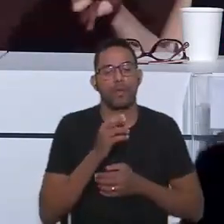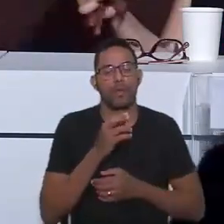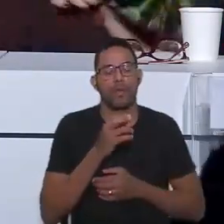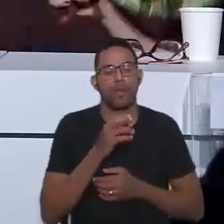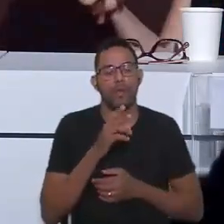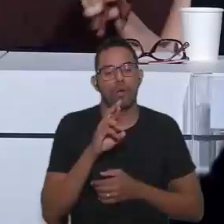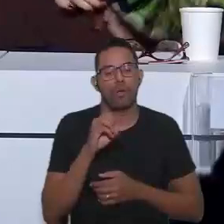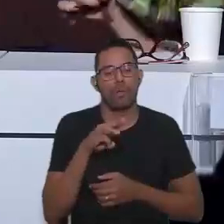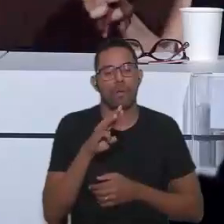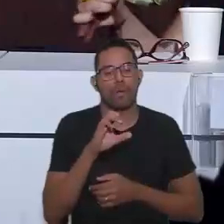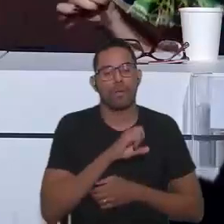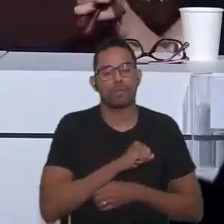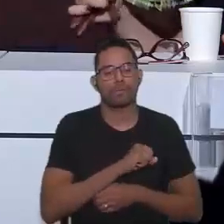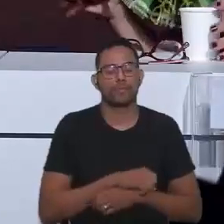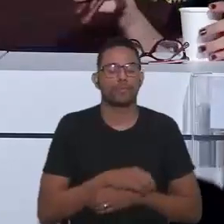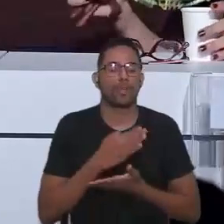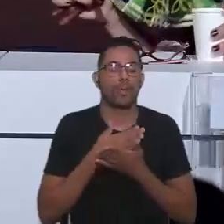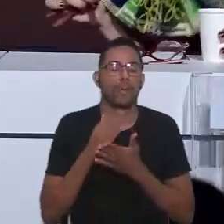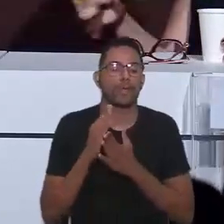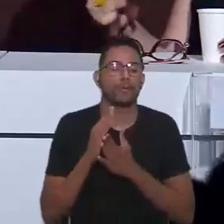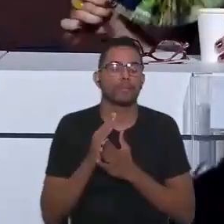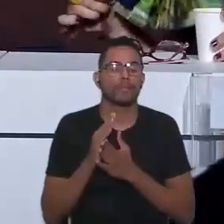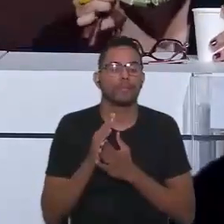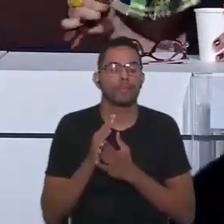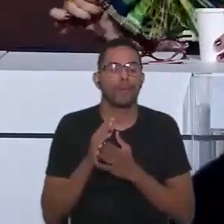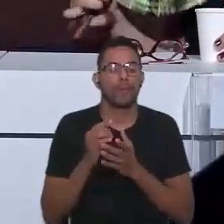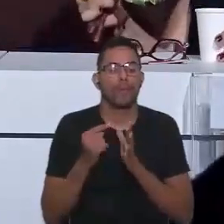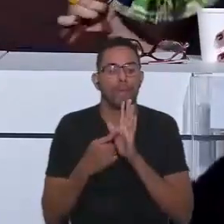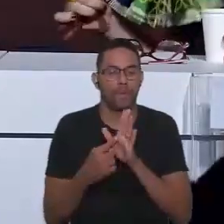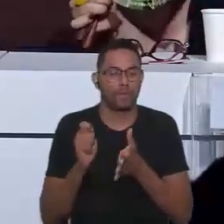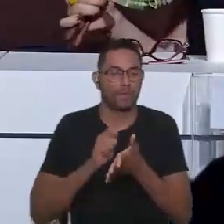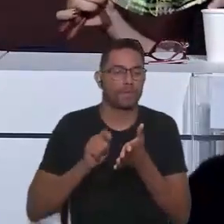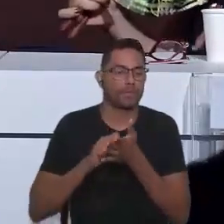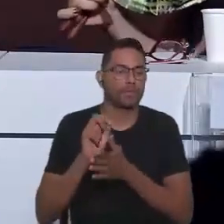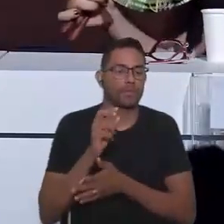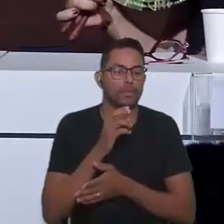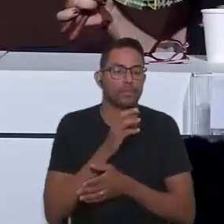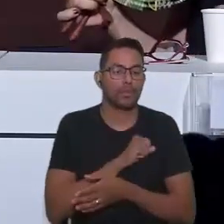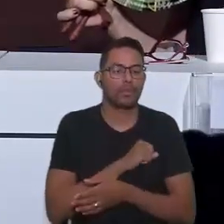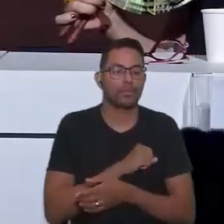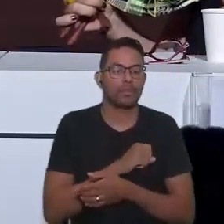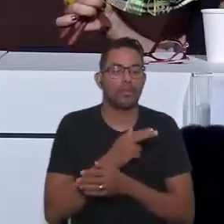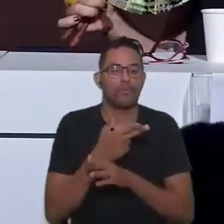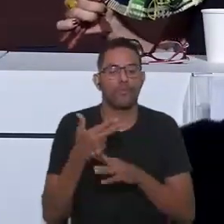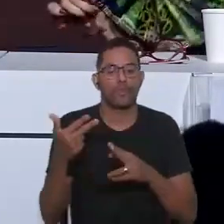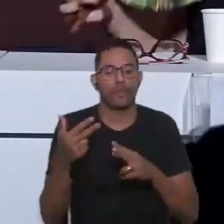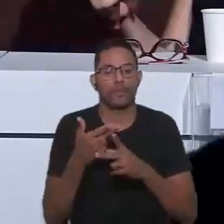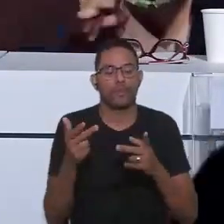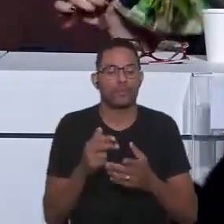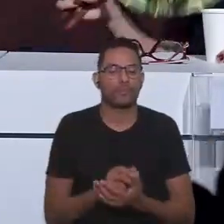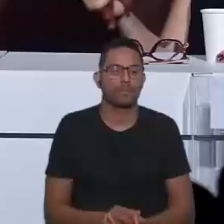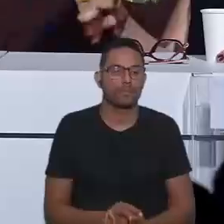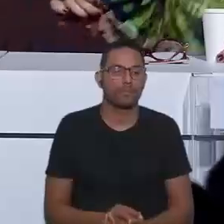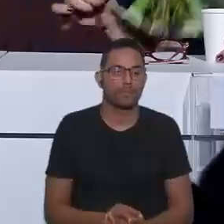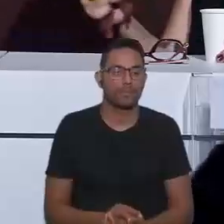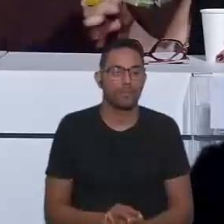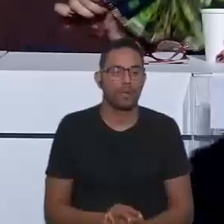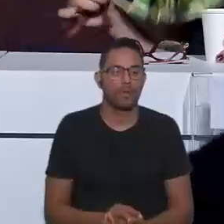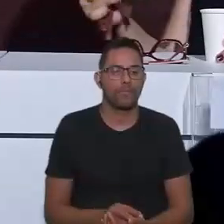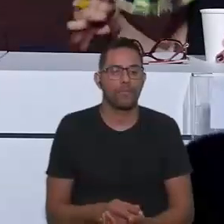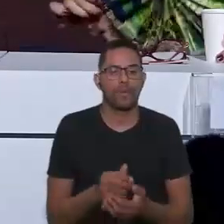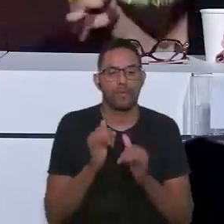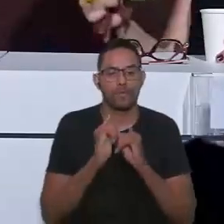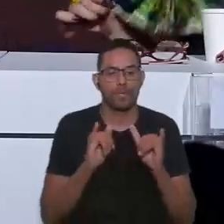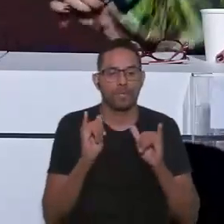eu começo muitas vezes, eu proponho a escrita do romance muitas vezes, e ele vai